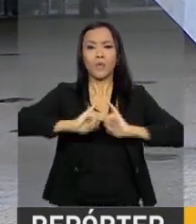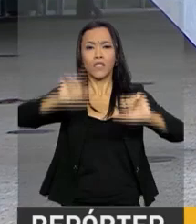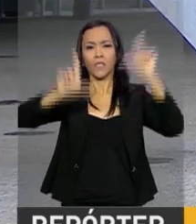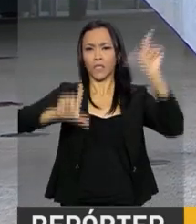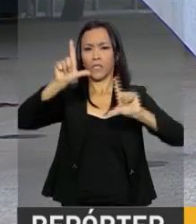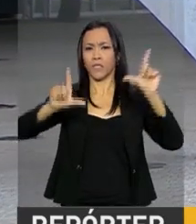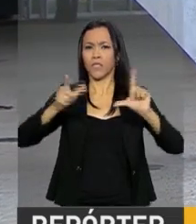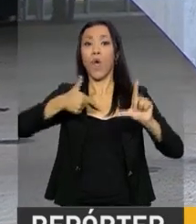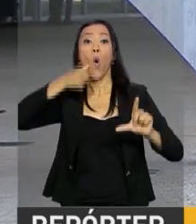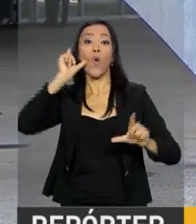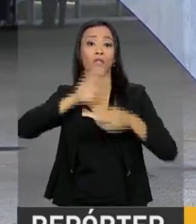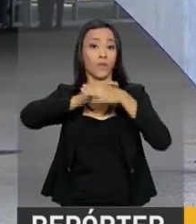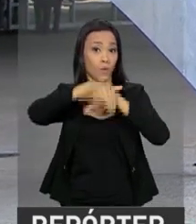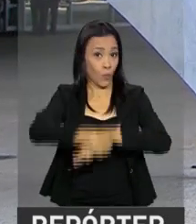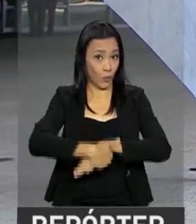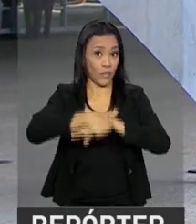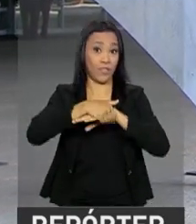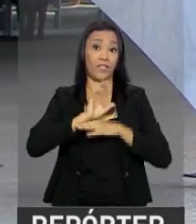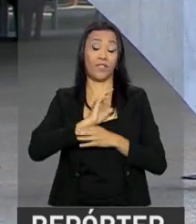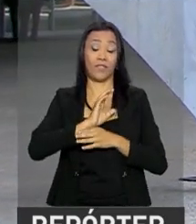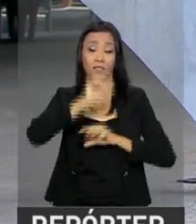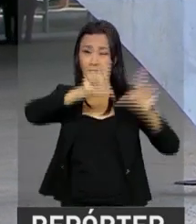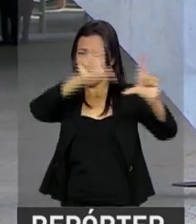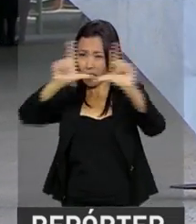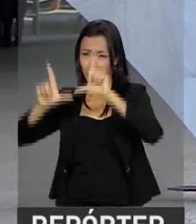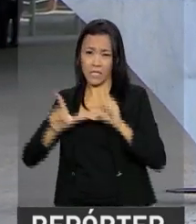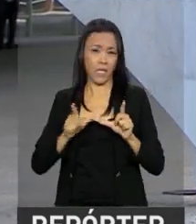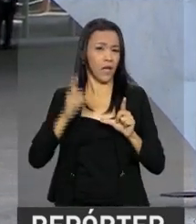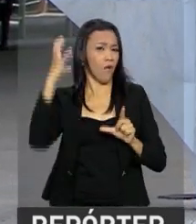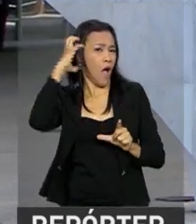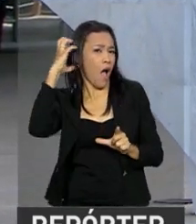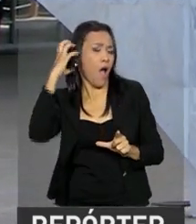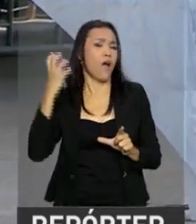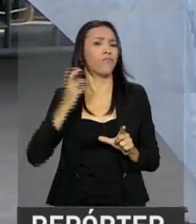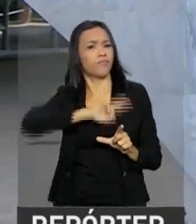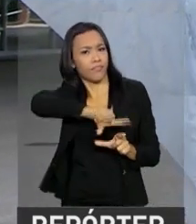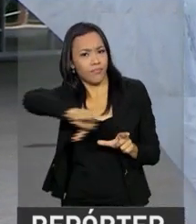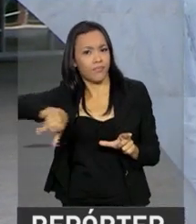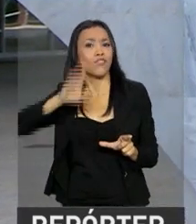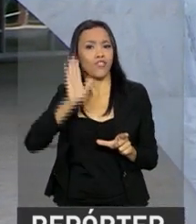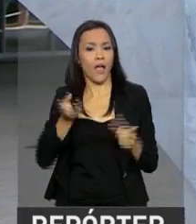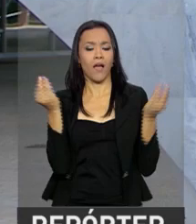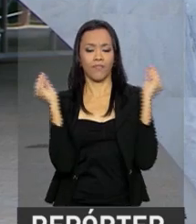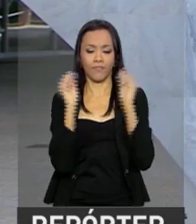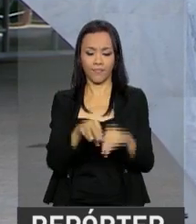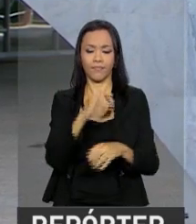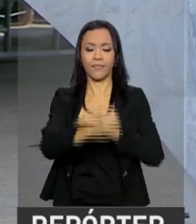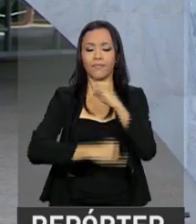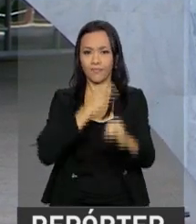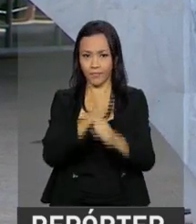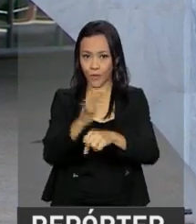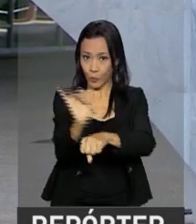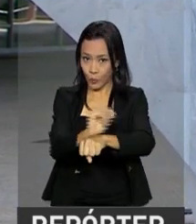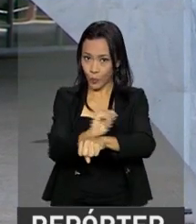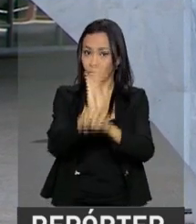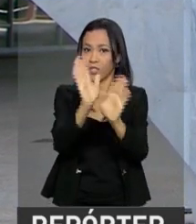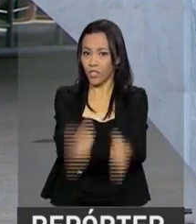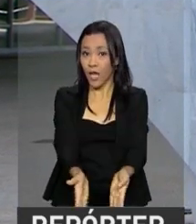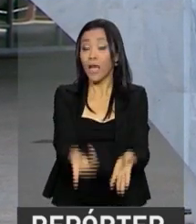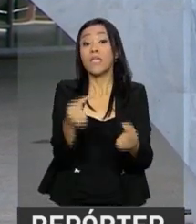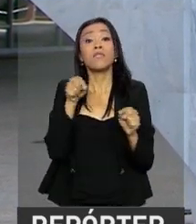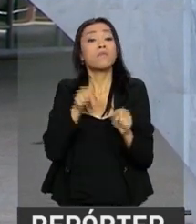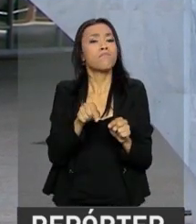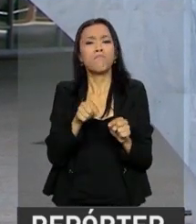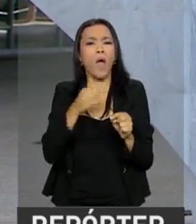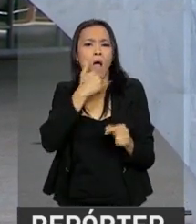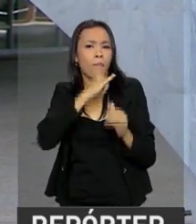ele foi ao ar na noite de ontem nas redes de televisão de todo o país, também já está disponível na internet, e nele o ministro da Fazenda,